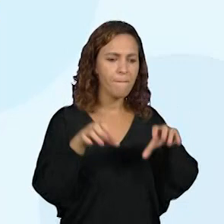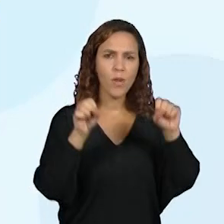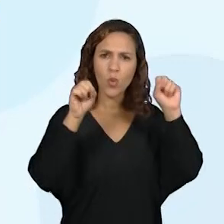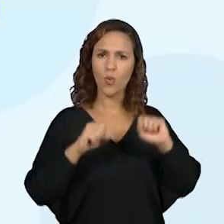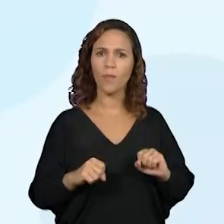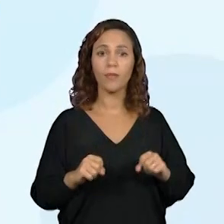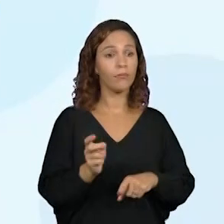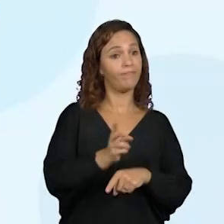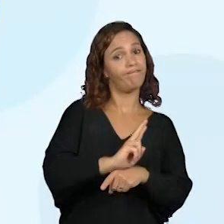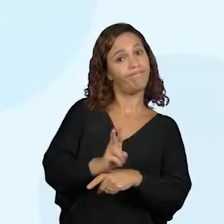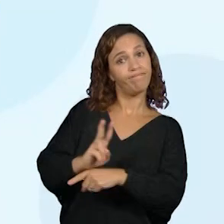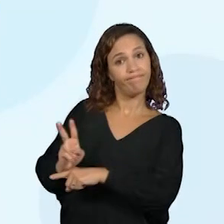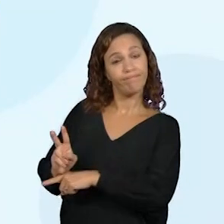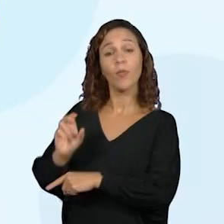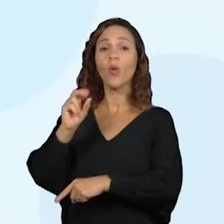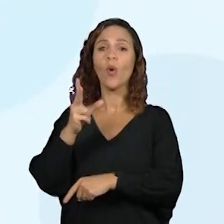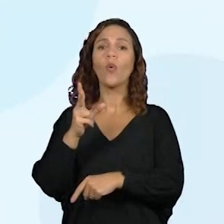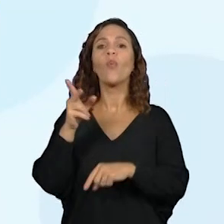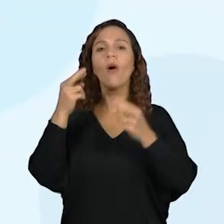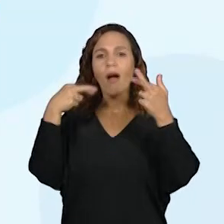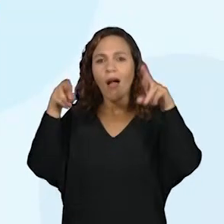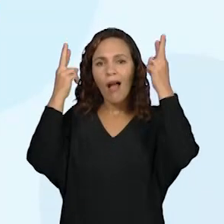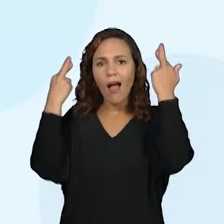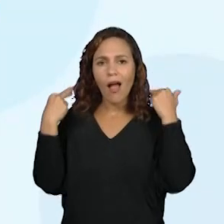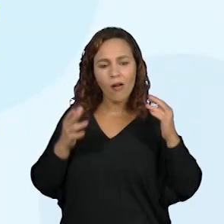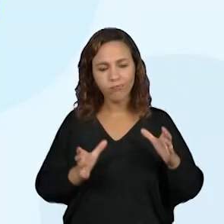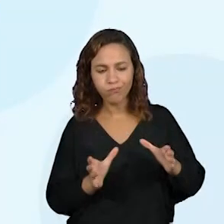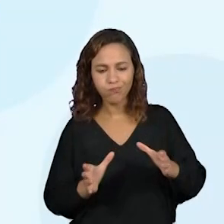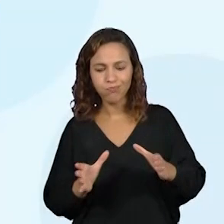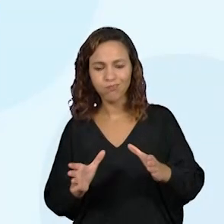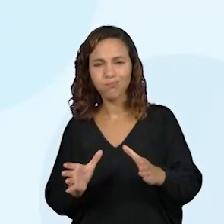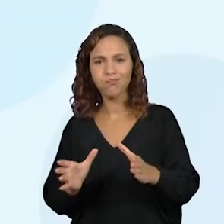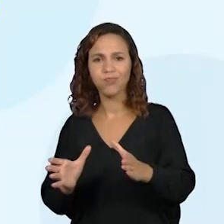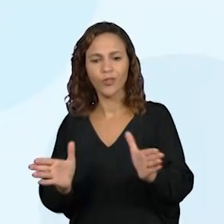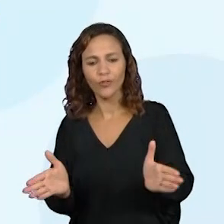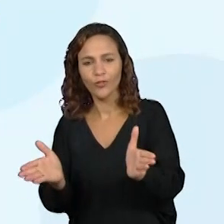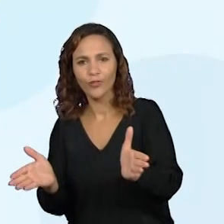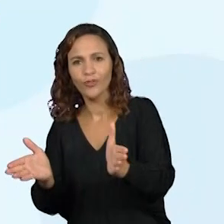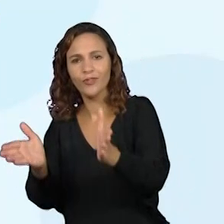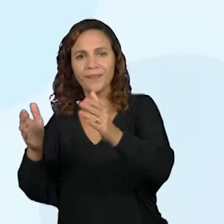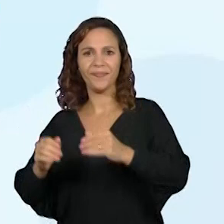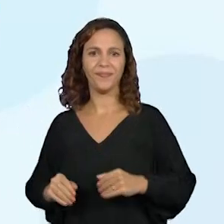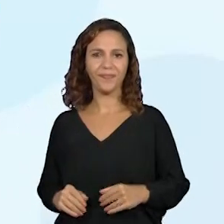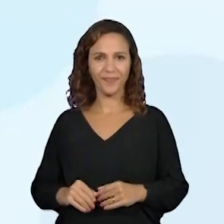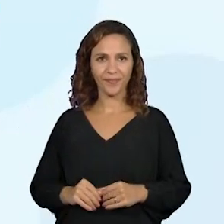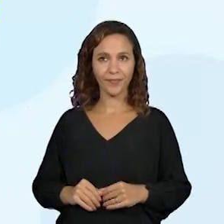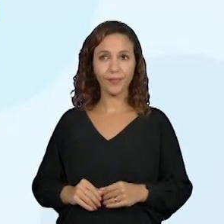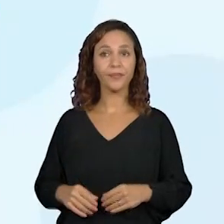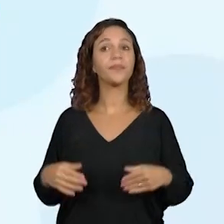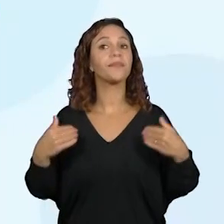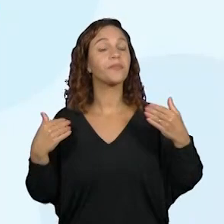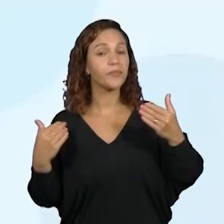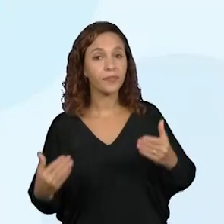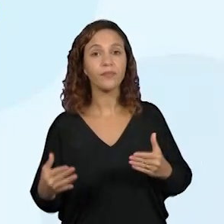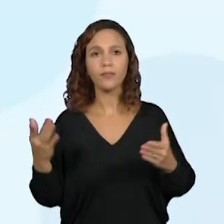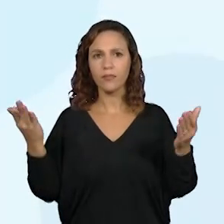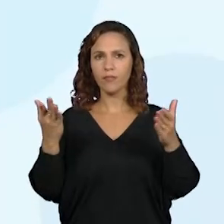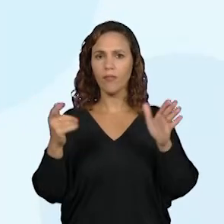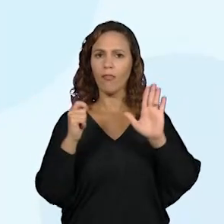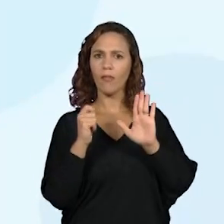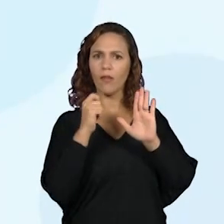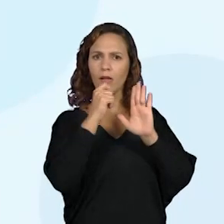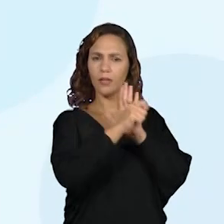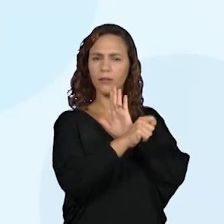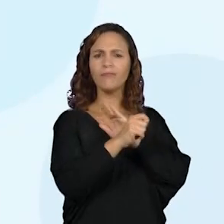de guarda ou pastor de rebanhos por exemplo tão nesse trecho do texto nós vamos